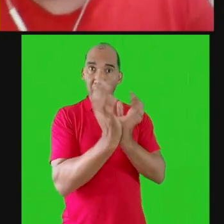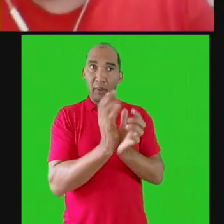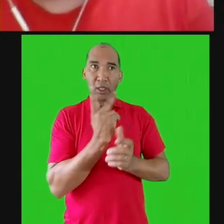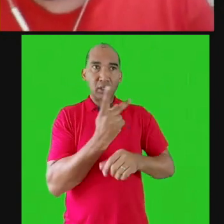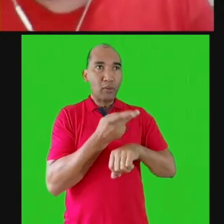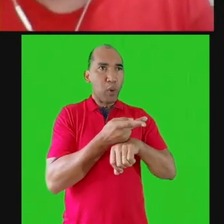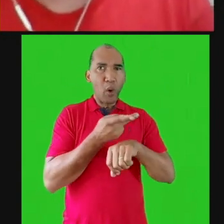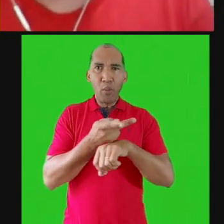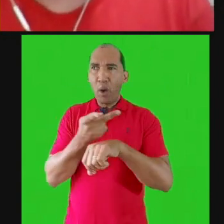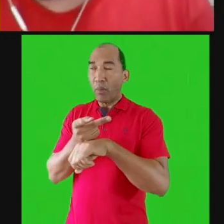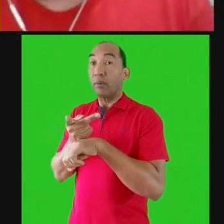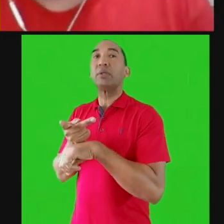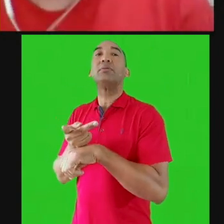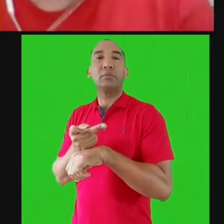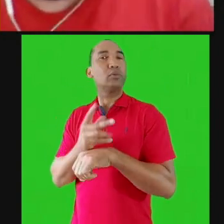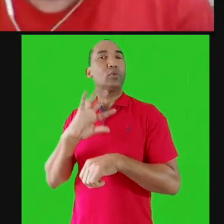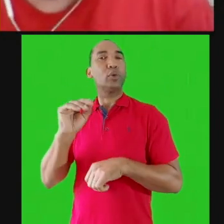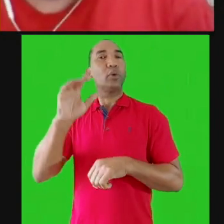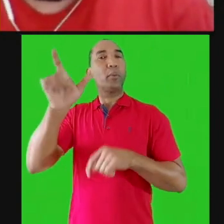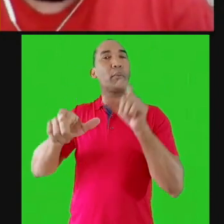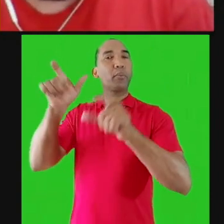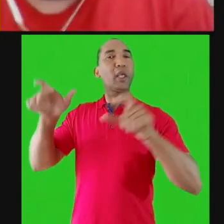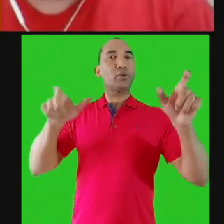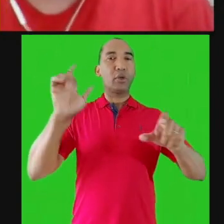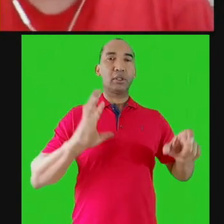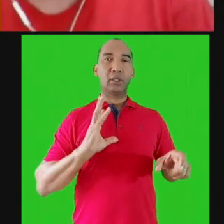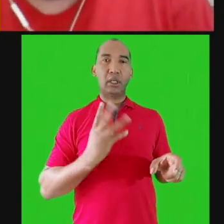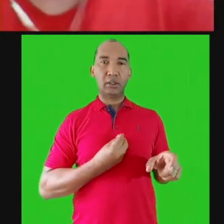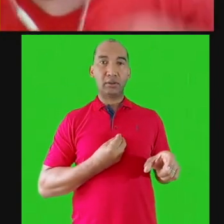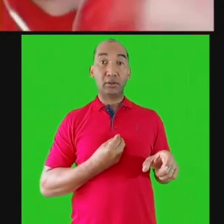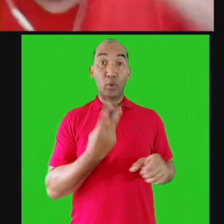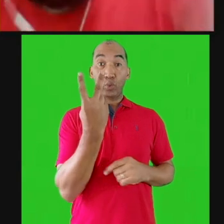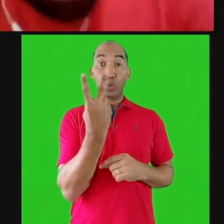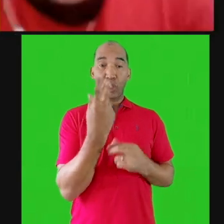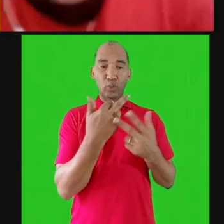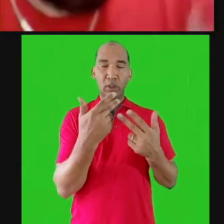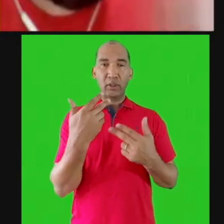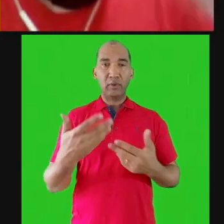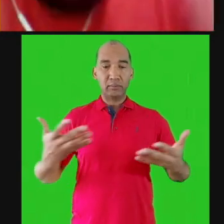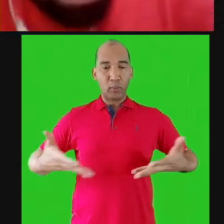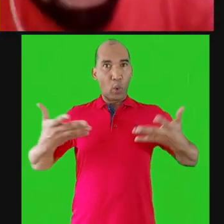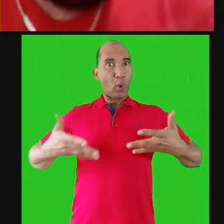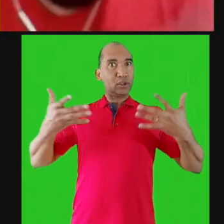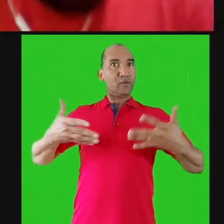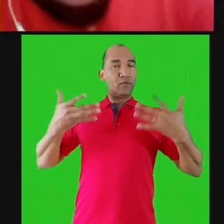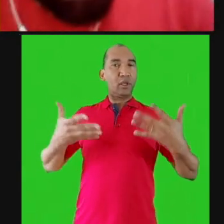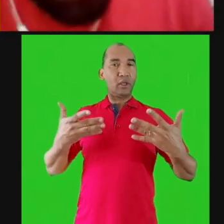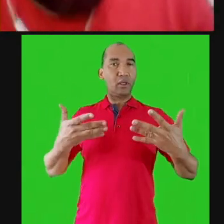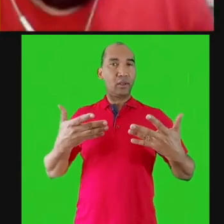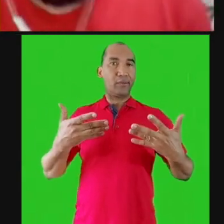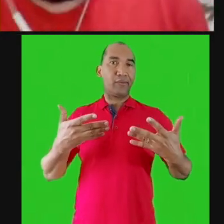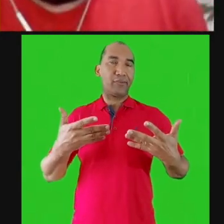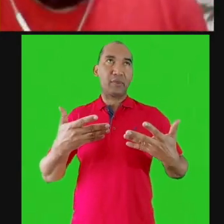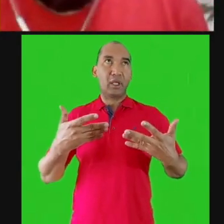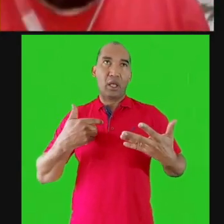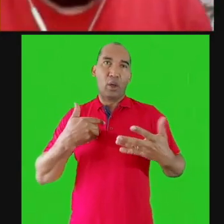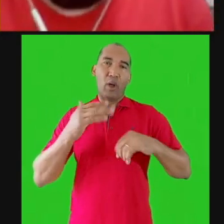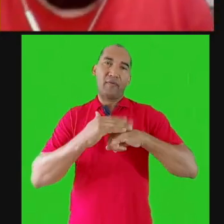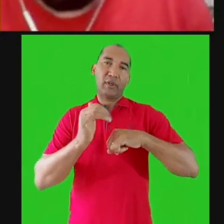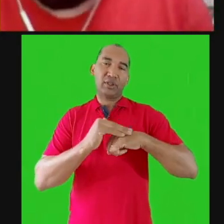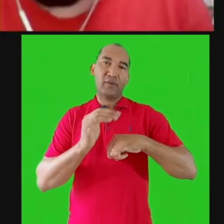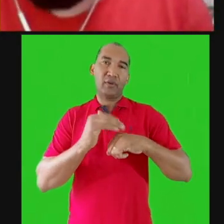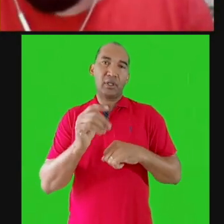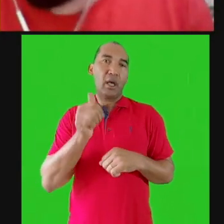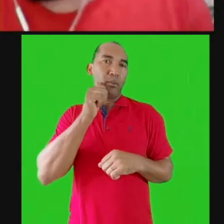por essas pessoas trans. E 2 coisas eu acho que me motivaram para além da afetividade com as mulheres trans que eu tinha dentro de casa,